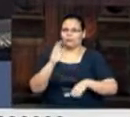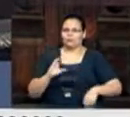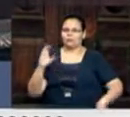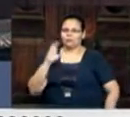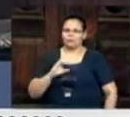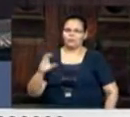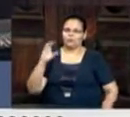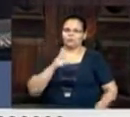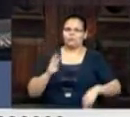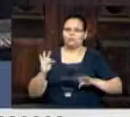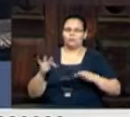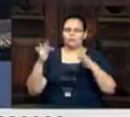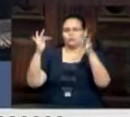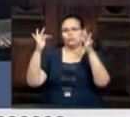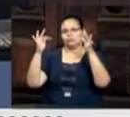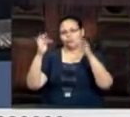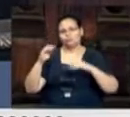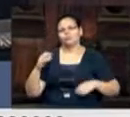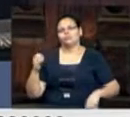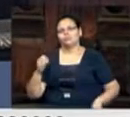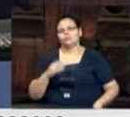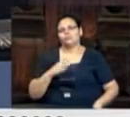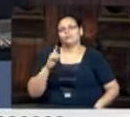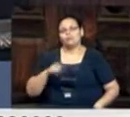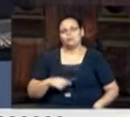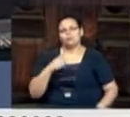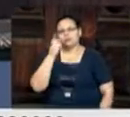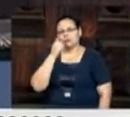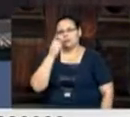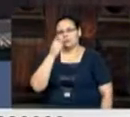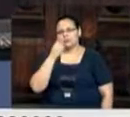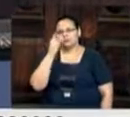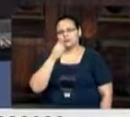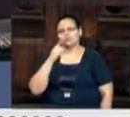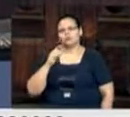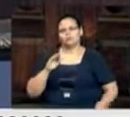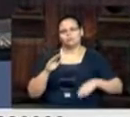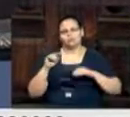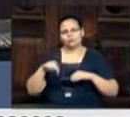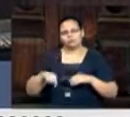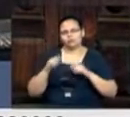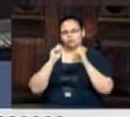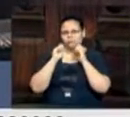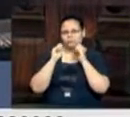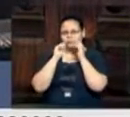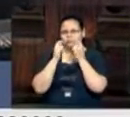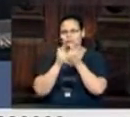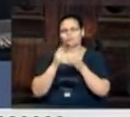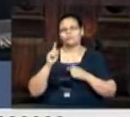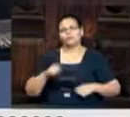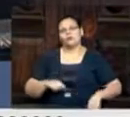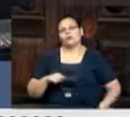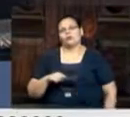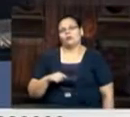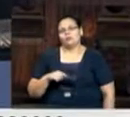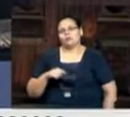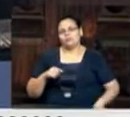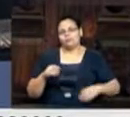Ciência, Tecnologia e Inovação, dirigida por um deputado desta casa, licenciado, o senhor Gustavo Tutuca.